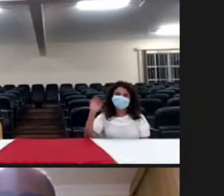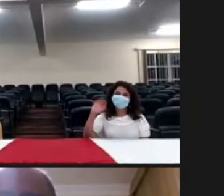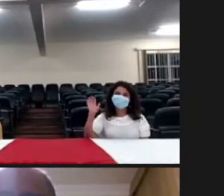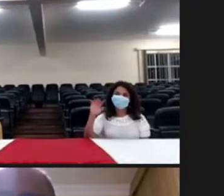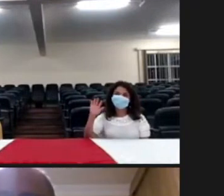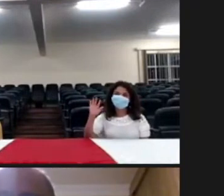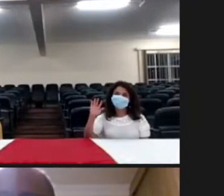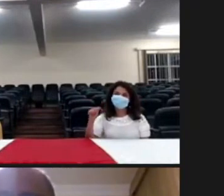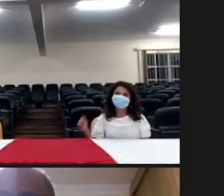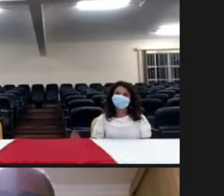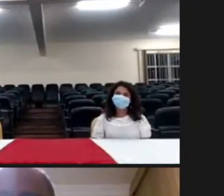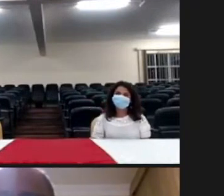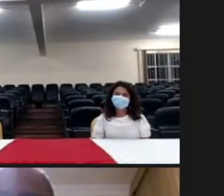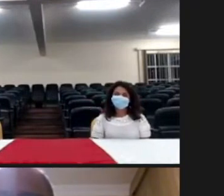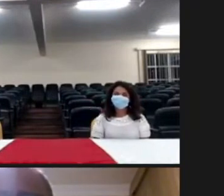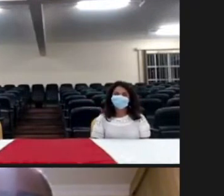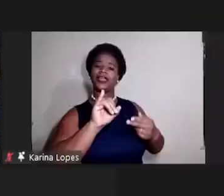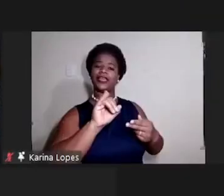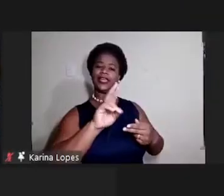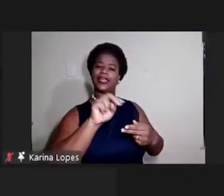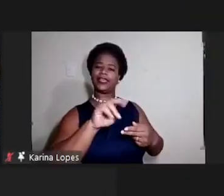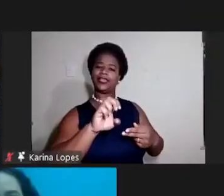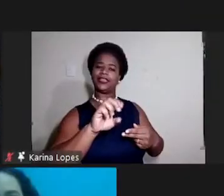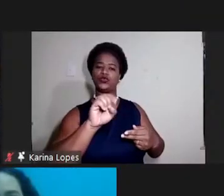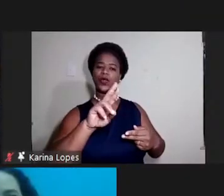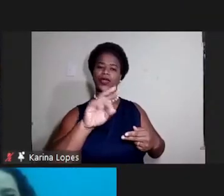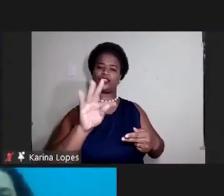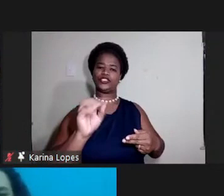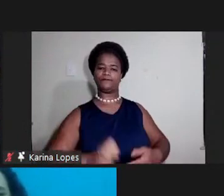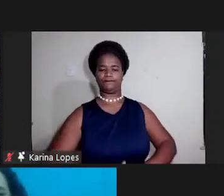homenageada Irene Duarte Souza.